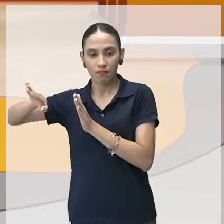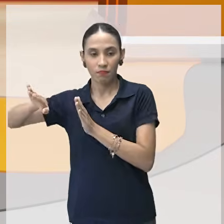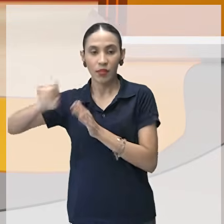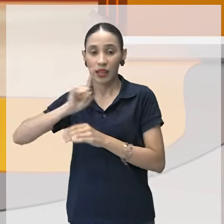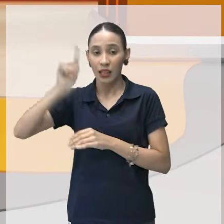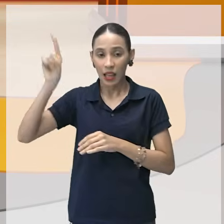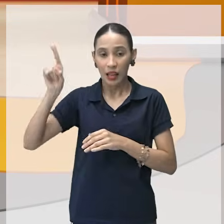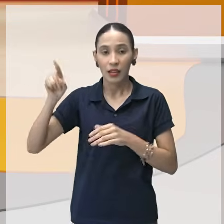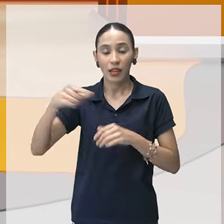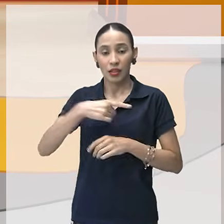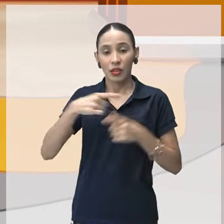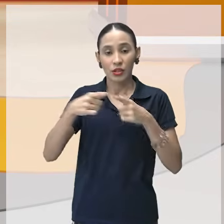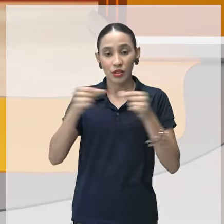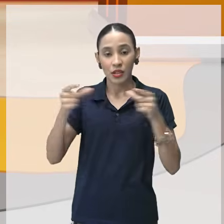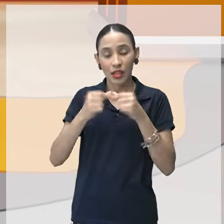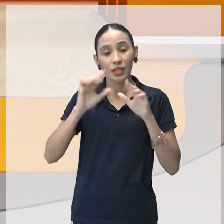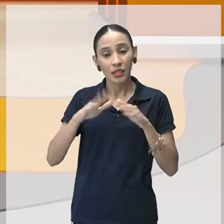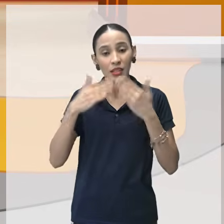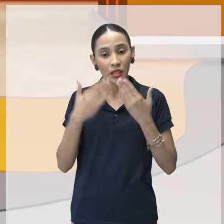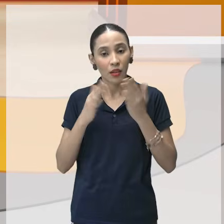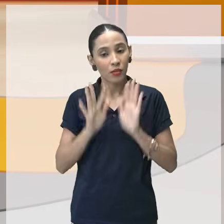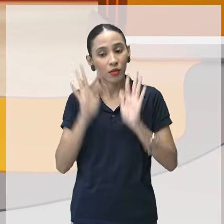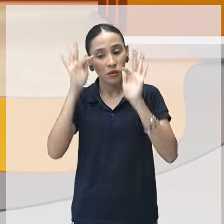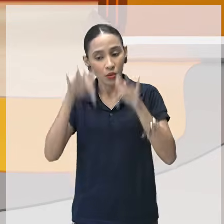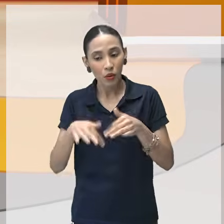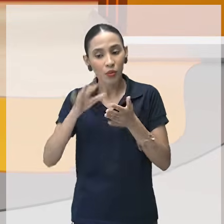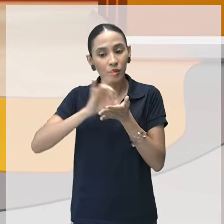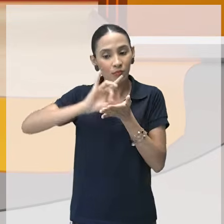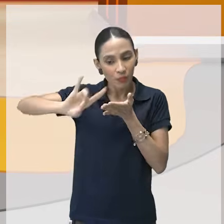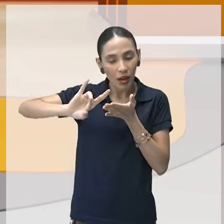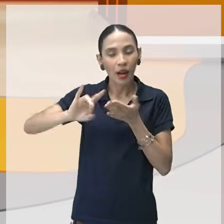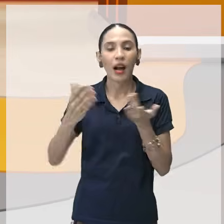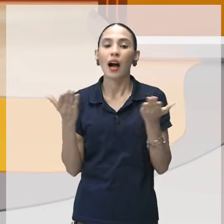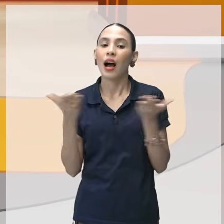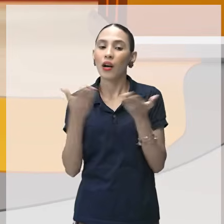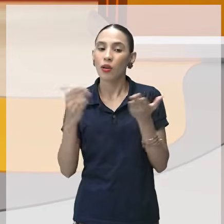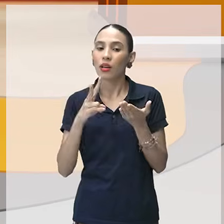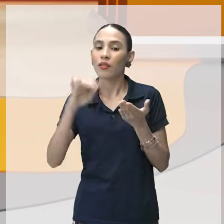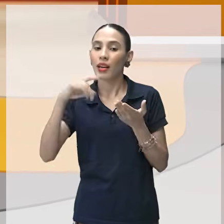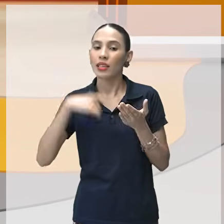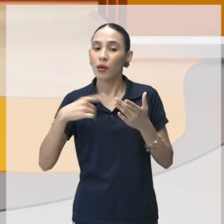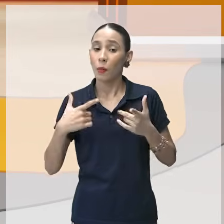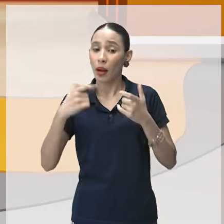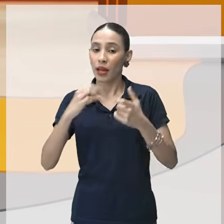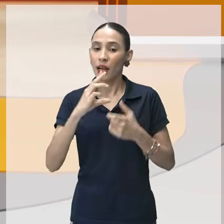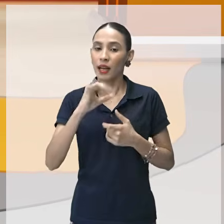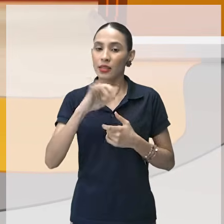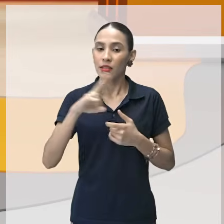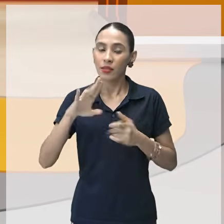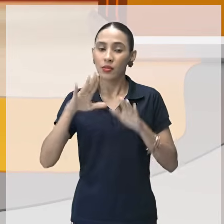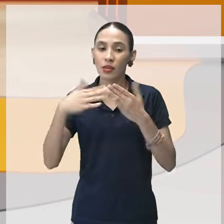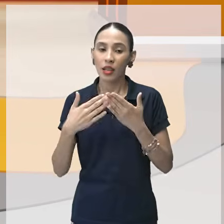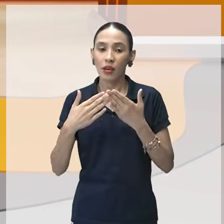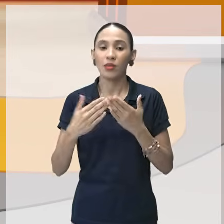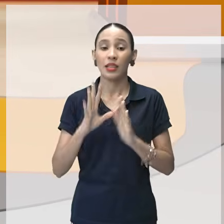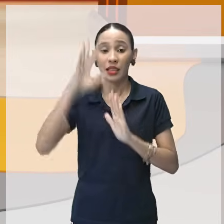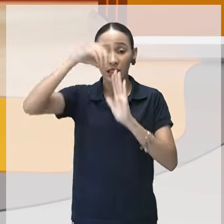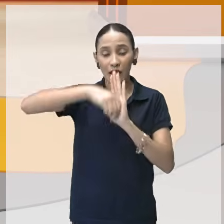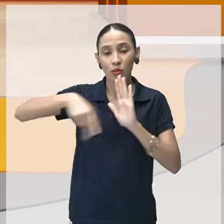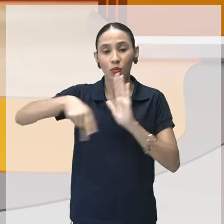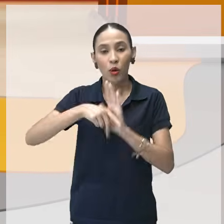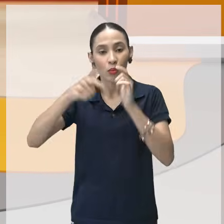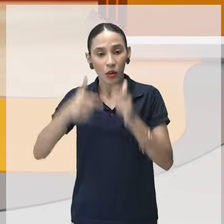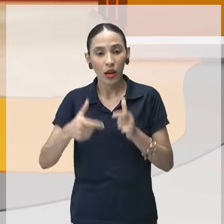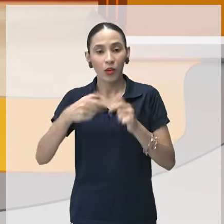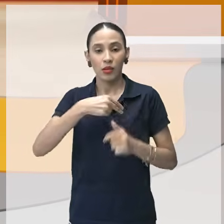chinês. E assim, acabou-se o seu inimigo em comum, agora vai haver uma guerra civil, ou seja, uma guerra dentro do próprio